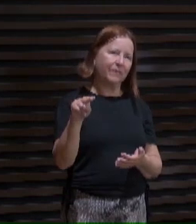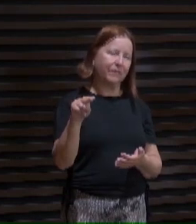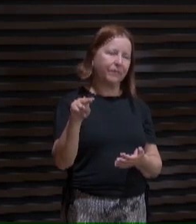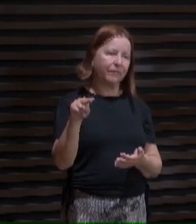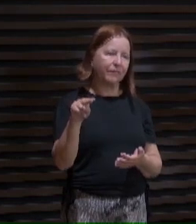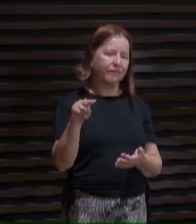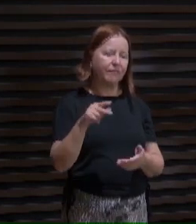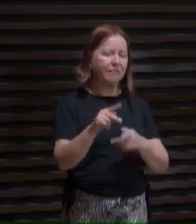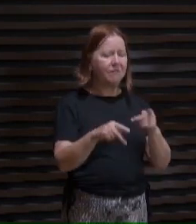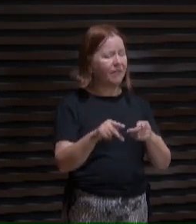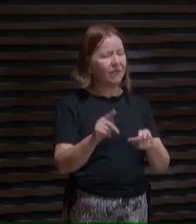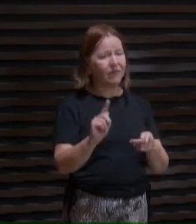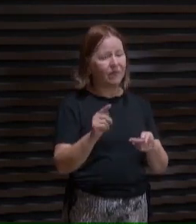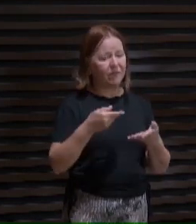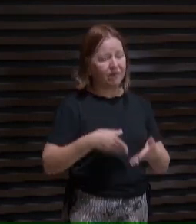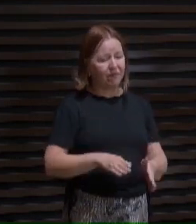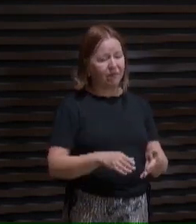os quais